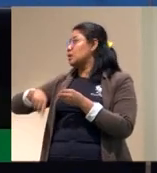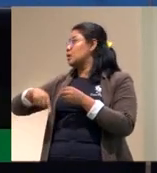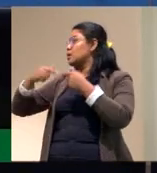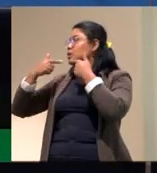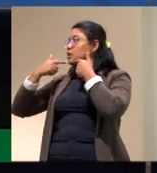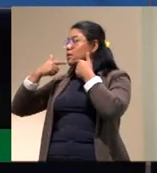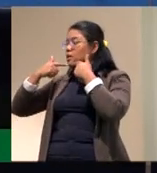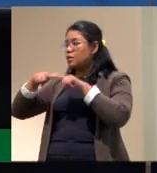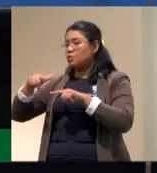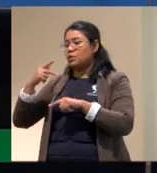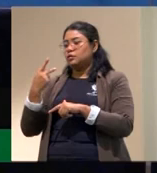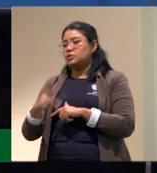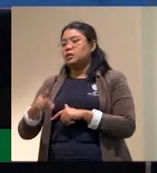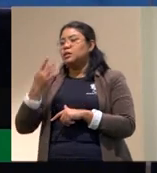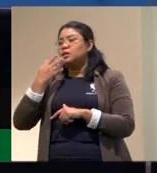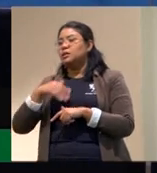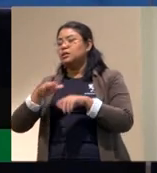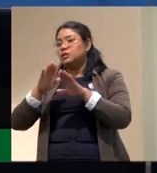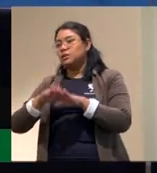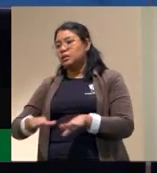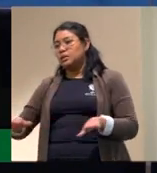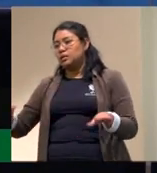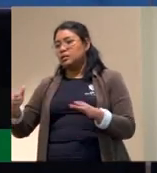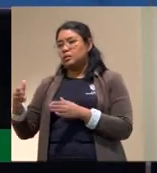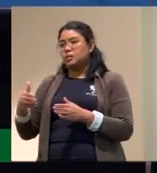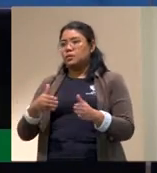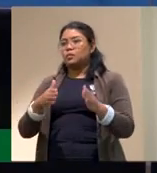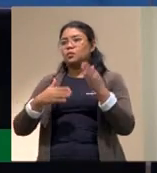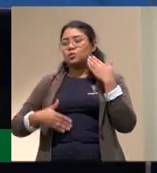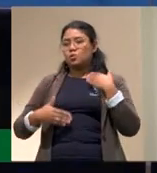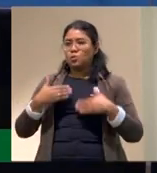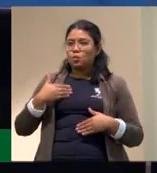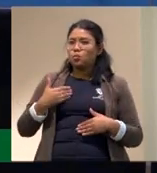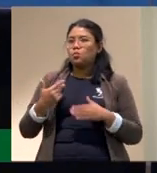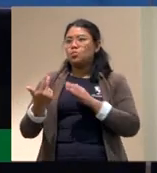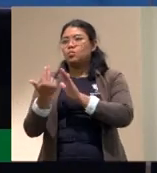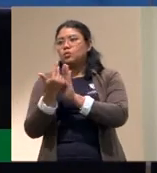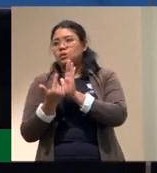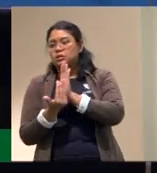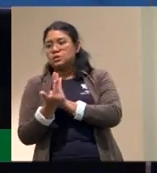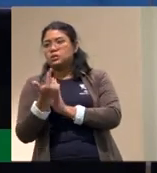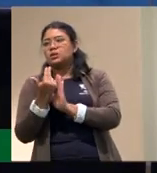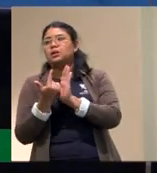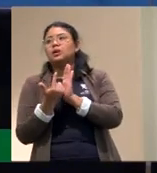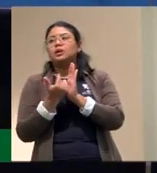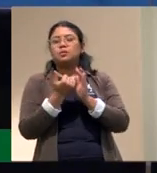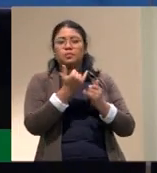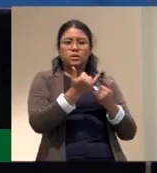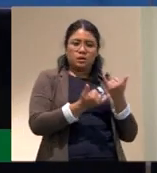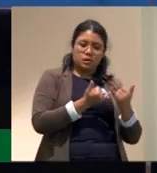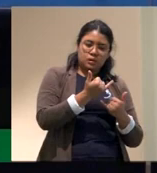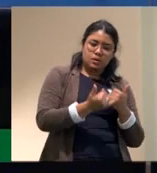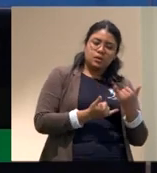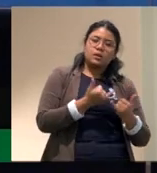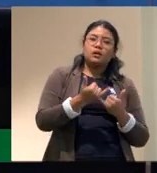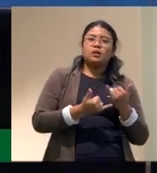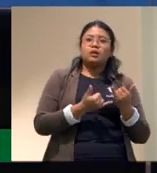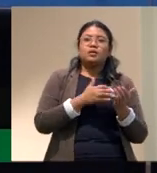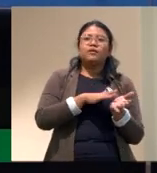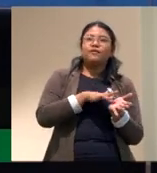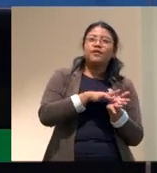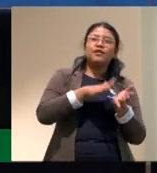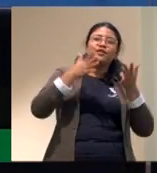da criança ela vai do caminho do gesto ao desenho, da brincadeira ao faz de conta,